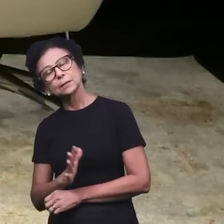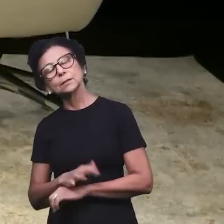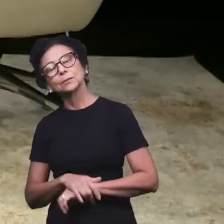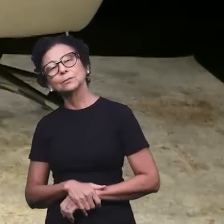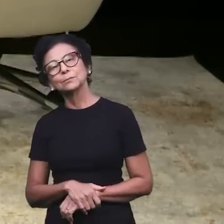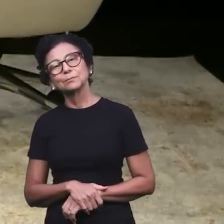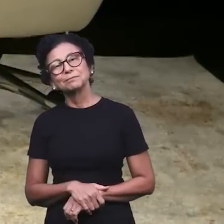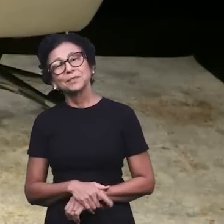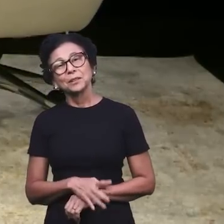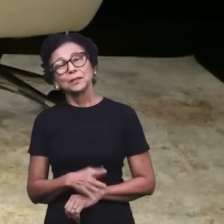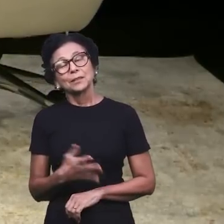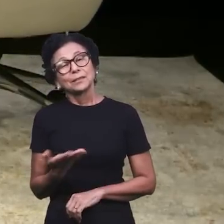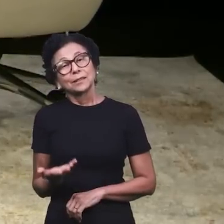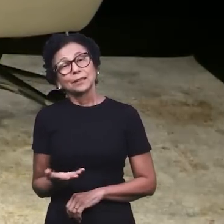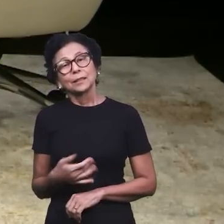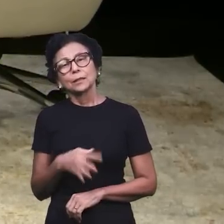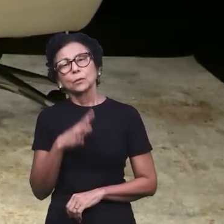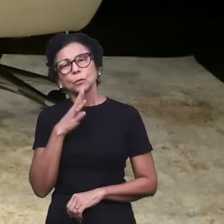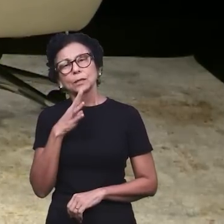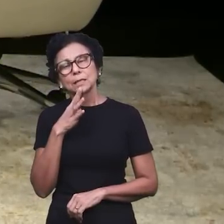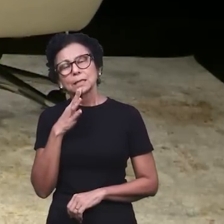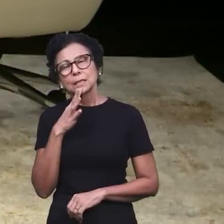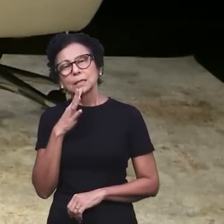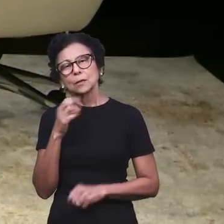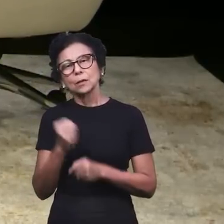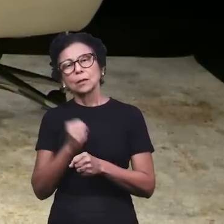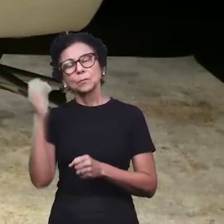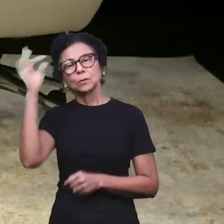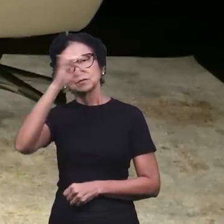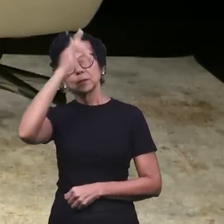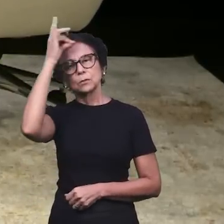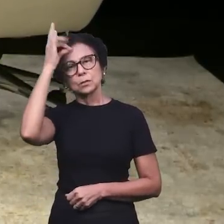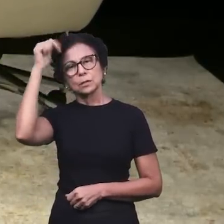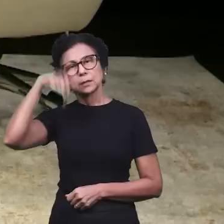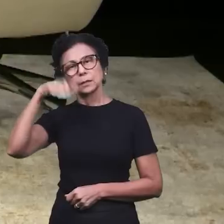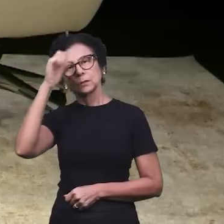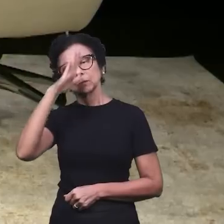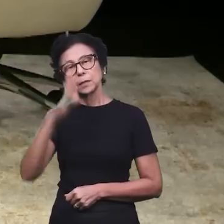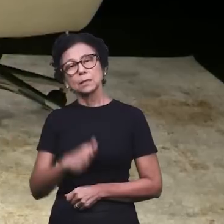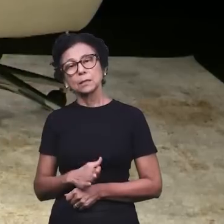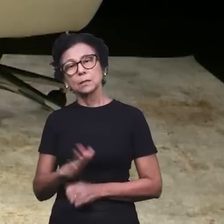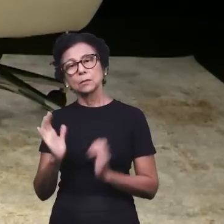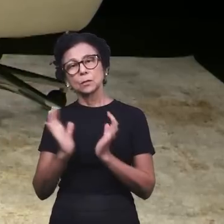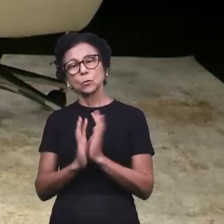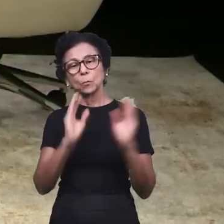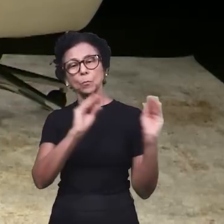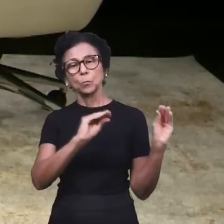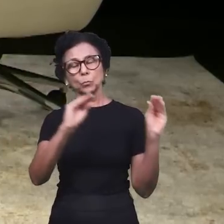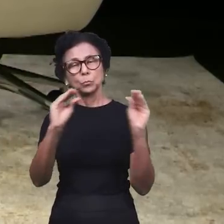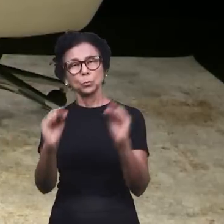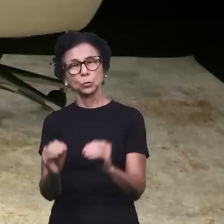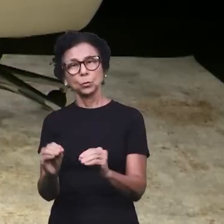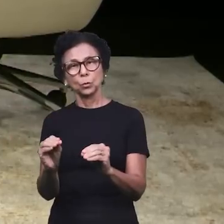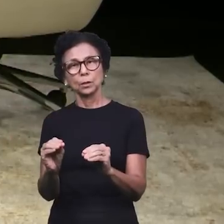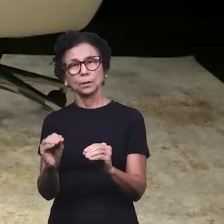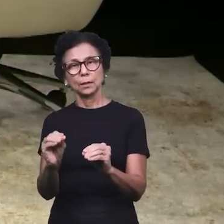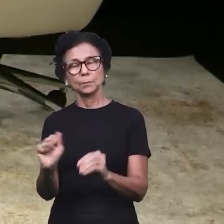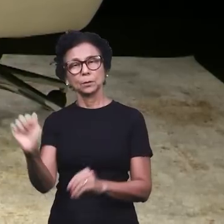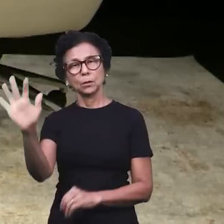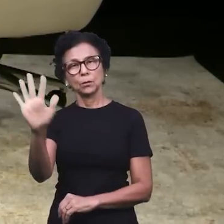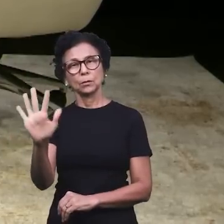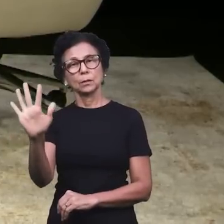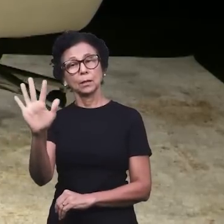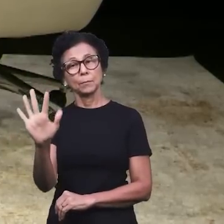Brasil, se mudou para a América e aqui o Senhor deu continuidade, não é? Abrindo portas,